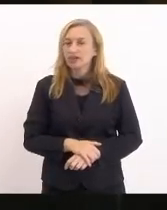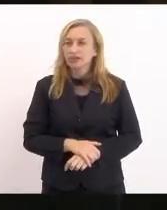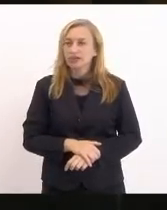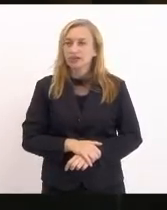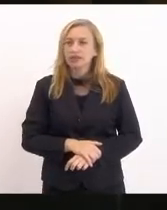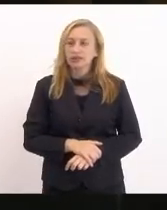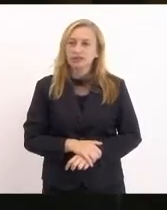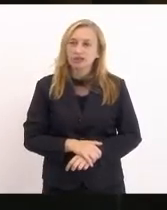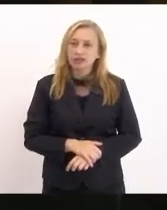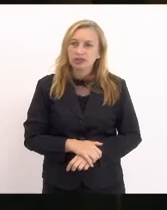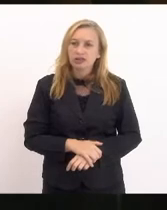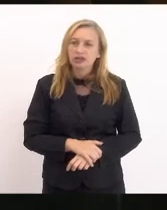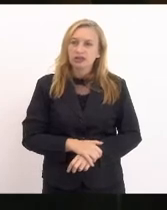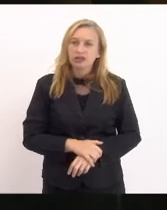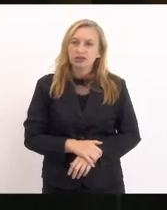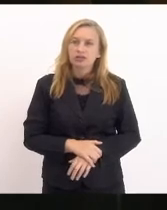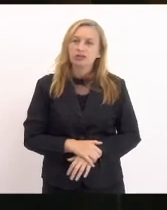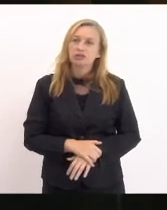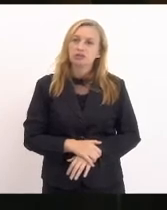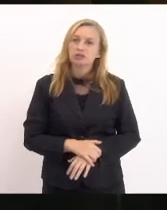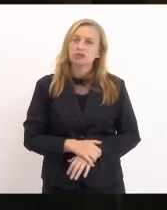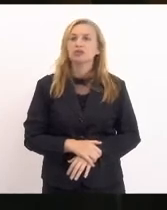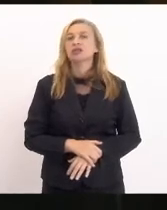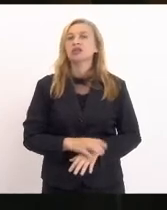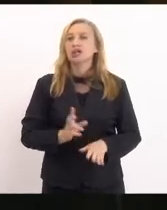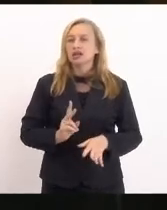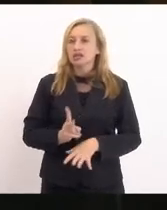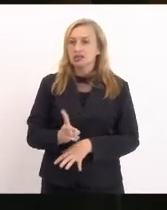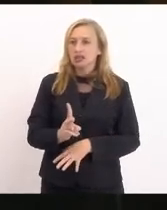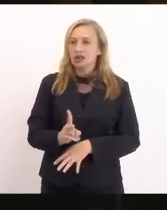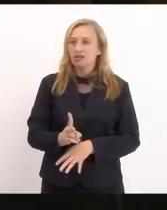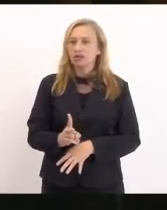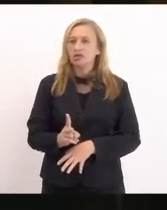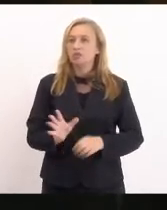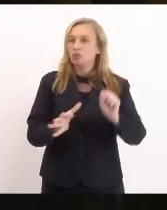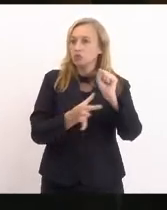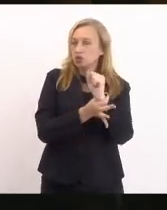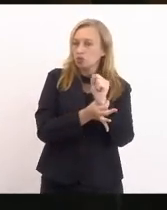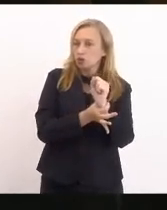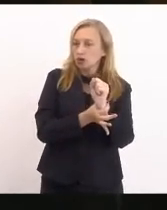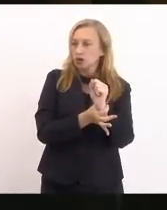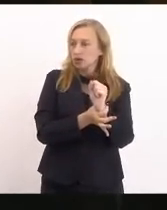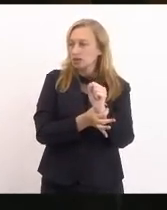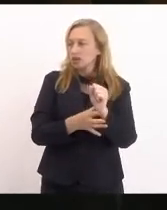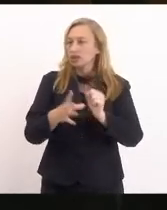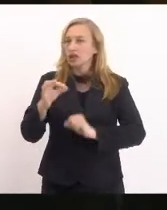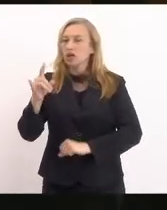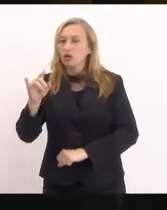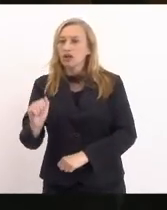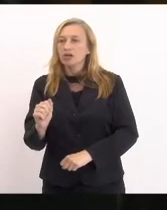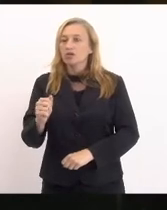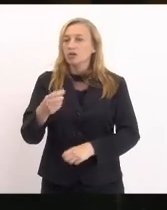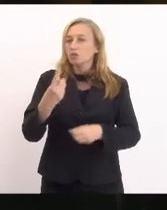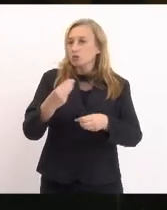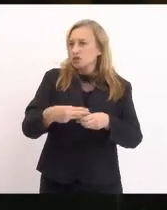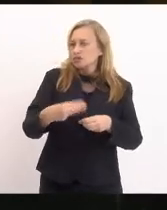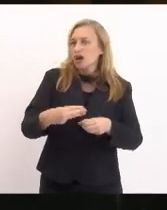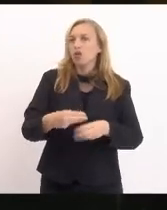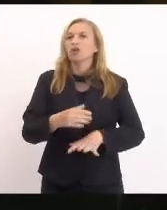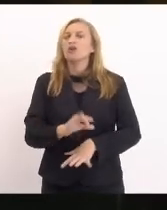sempre abordados por agentes das guardas municipais. Isso aconteceu em Niterói, havia